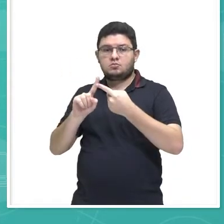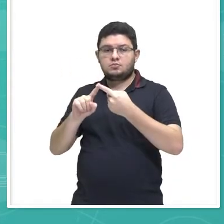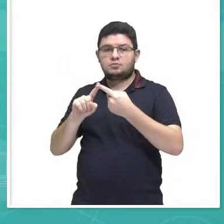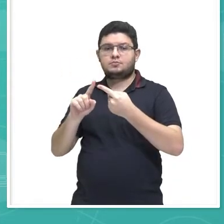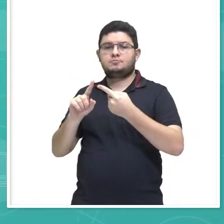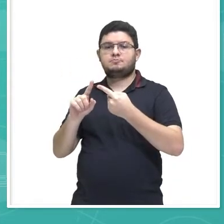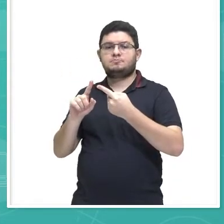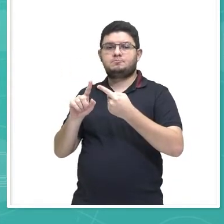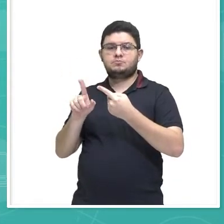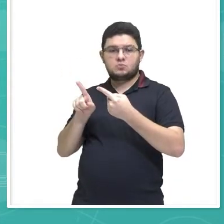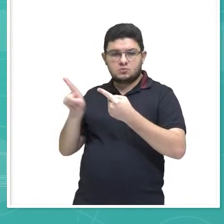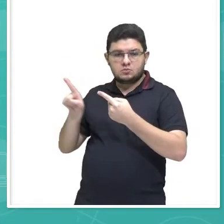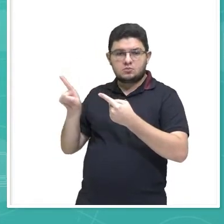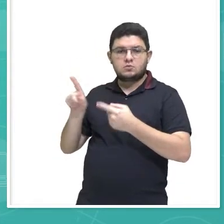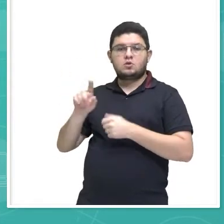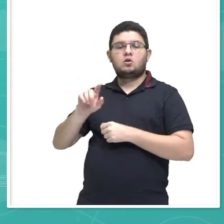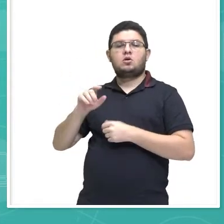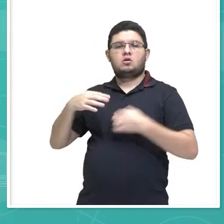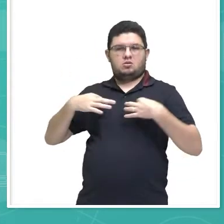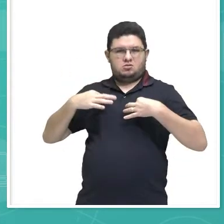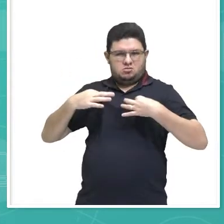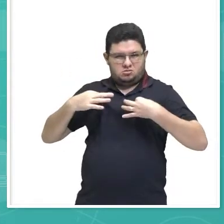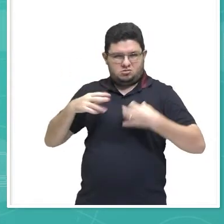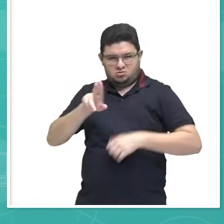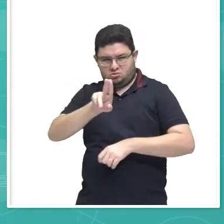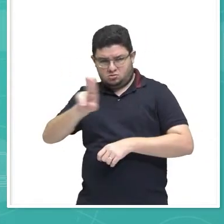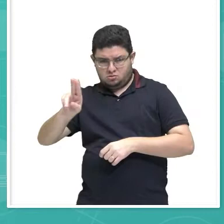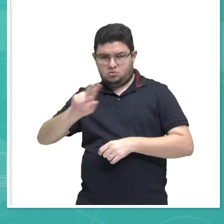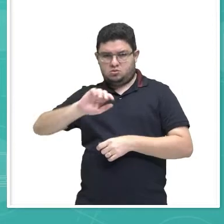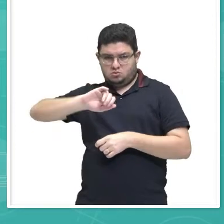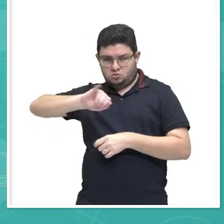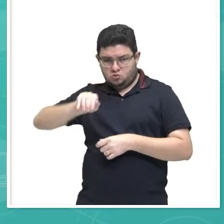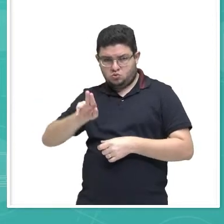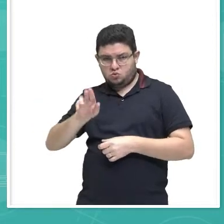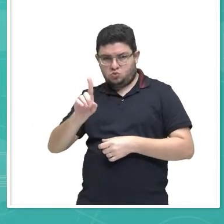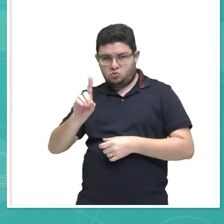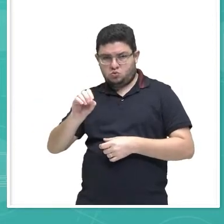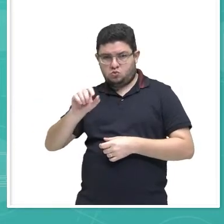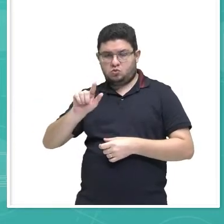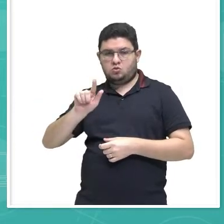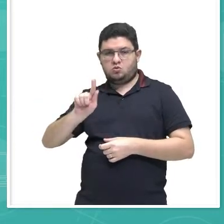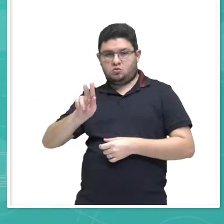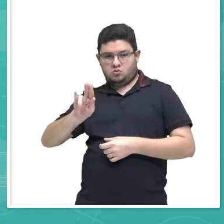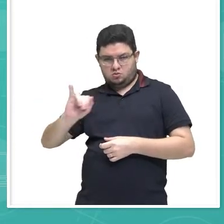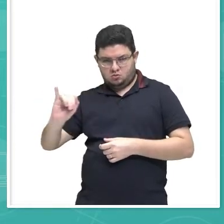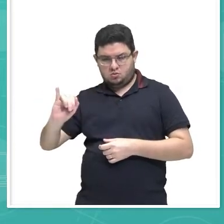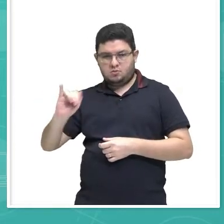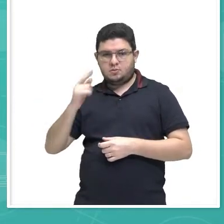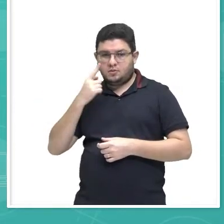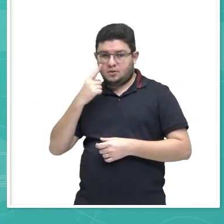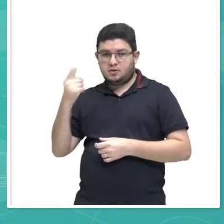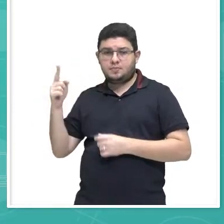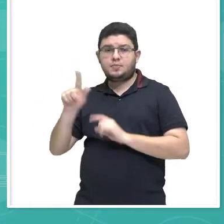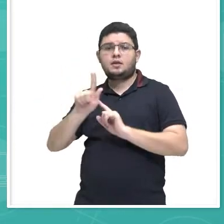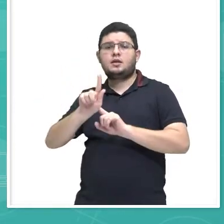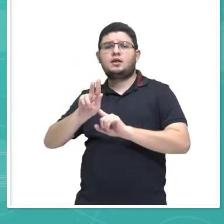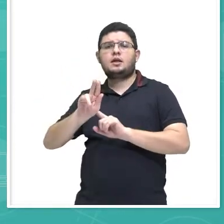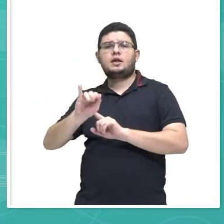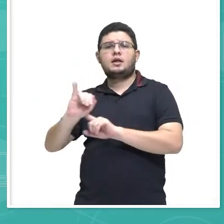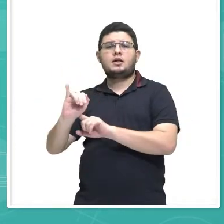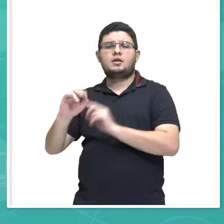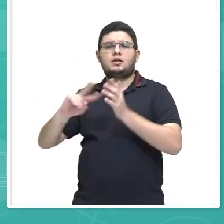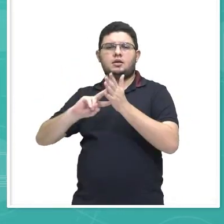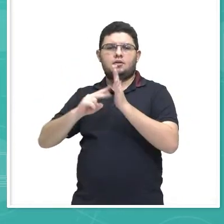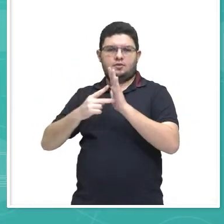judogi é a vestimenta oficial dessa arte marcial. Então, judogi. Gi é